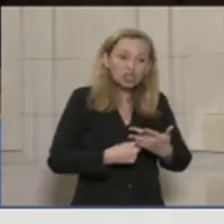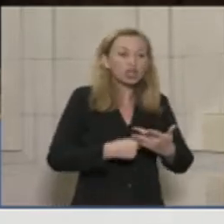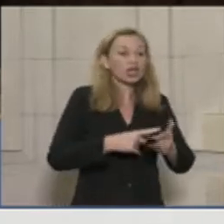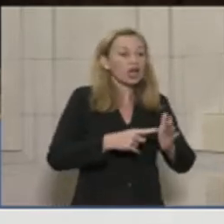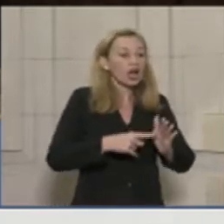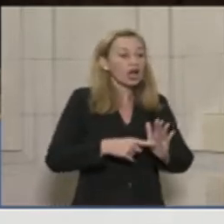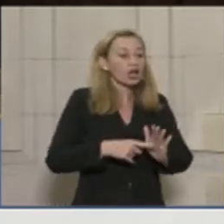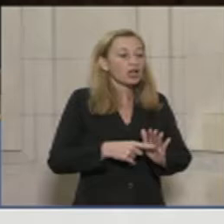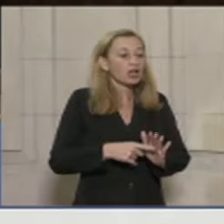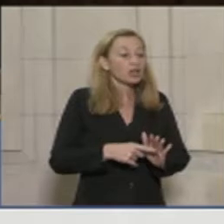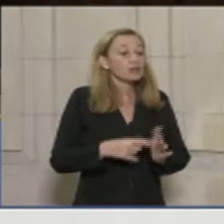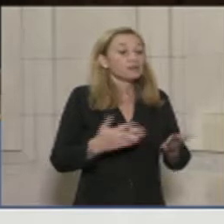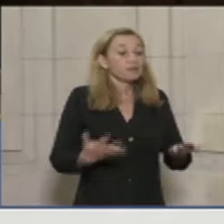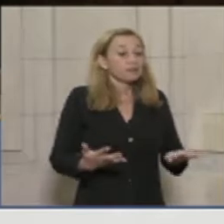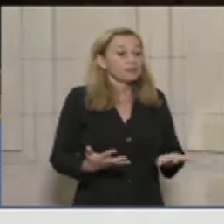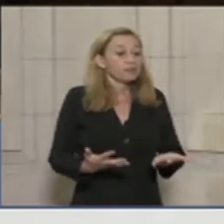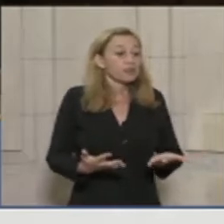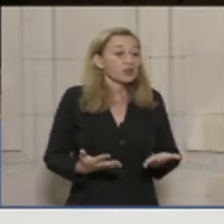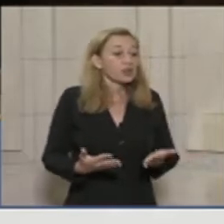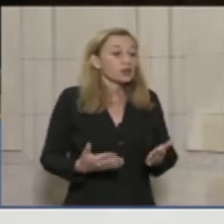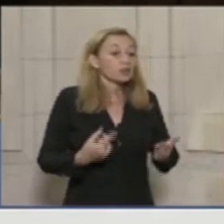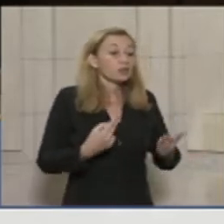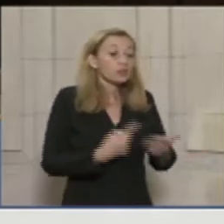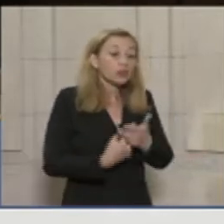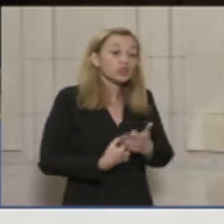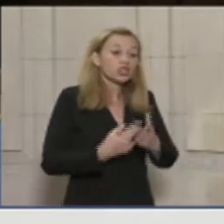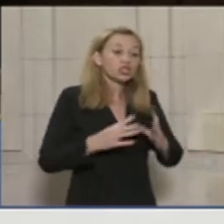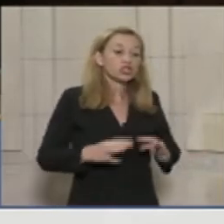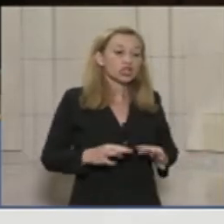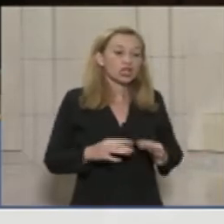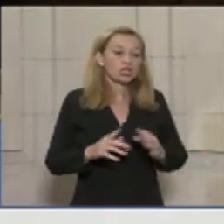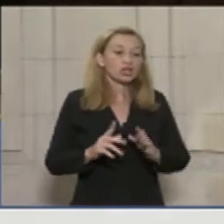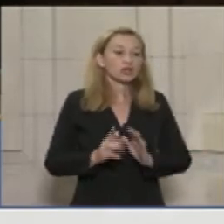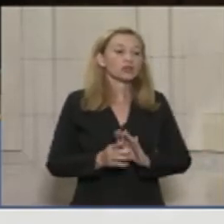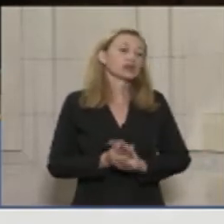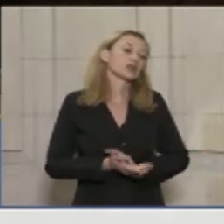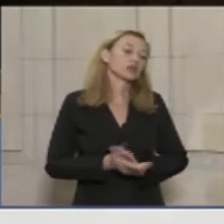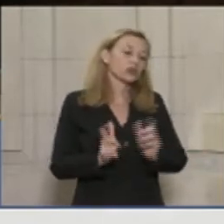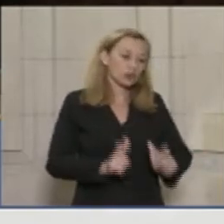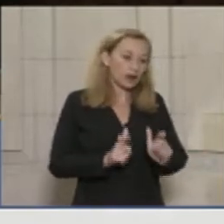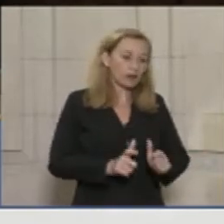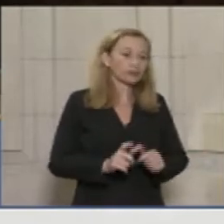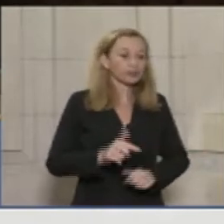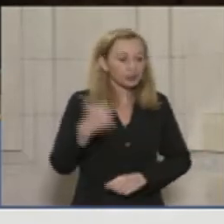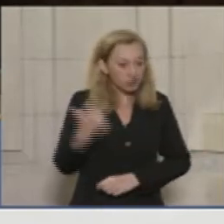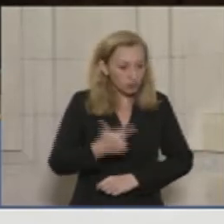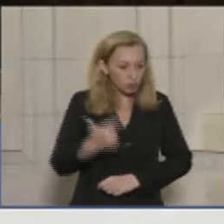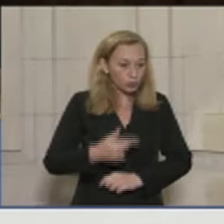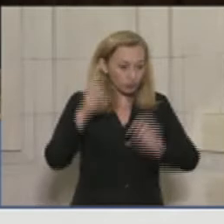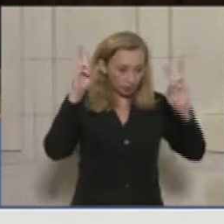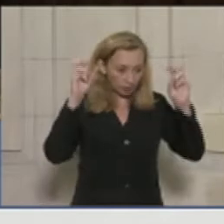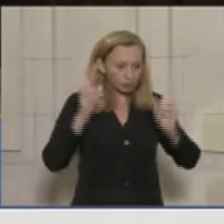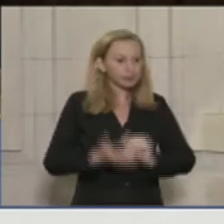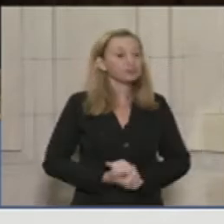modernizar, para, enfim, proteger este patrimônio da educação brasileira. Segundo tema, ainda no meu